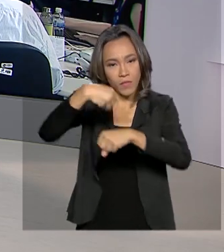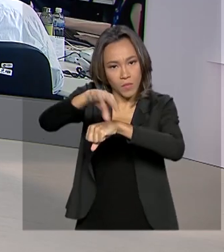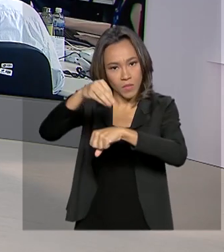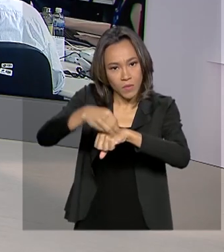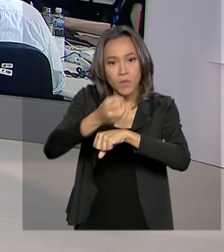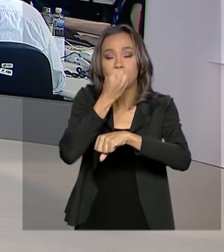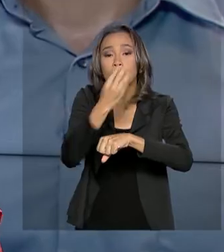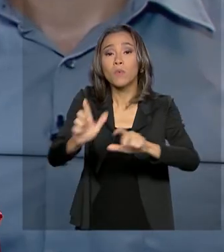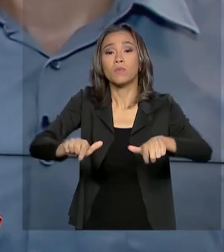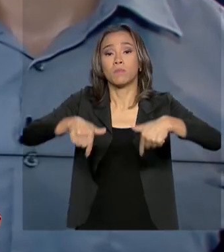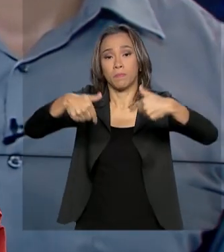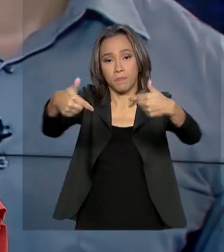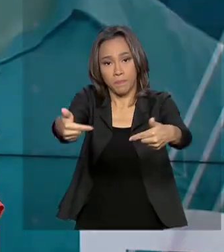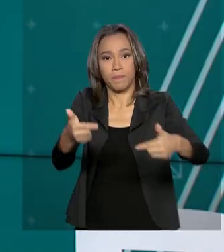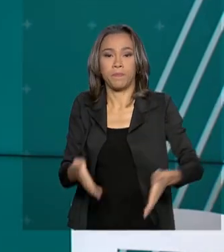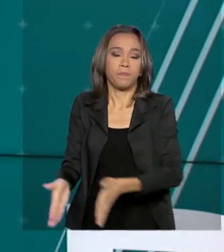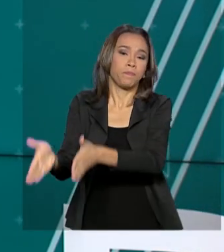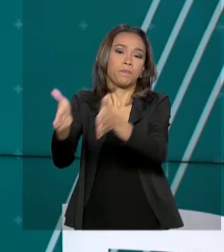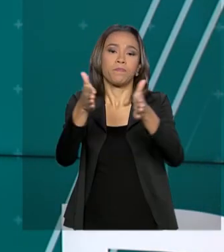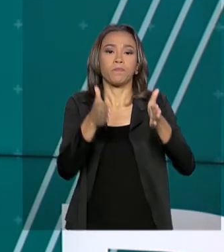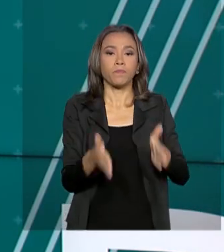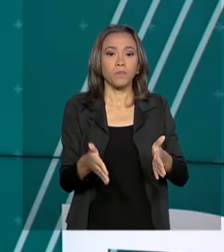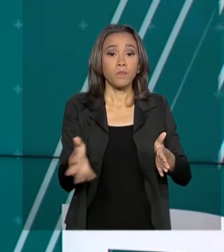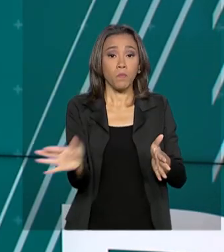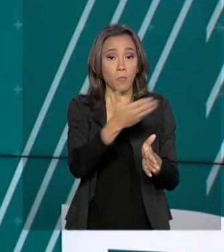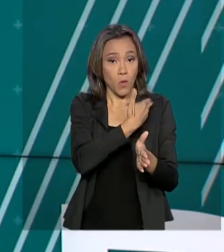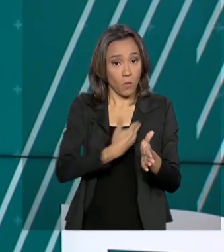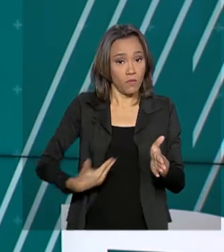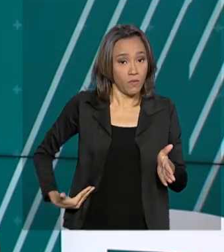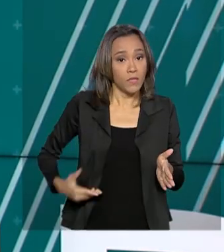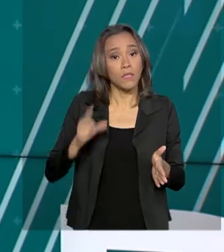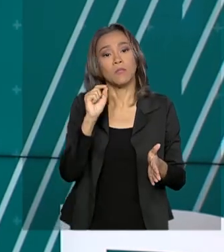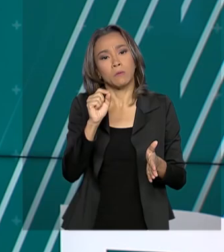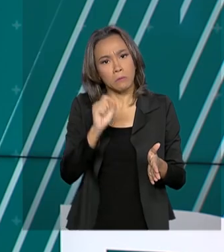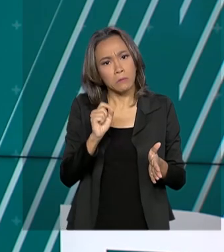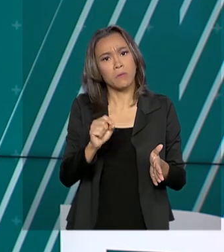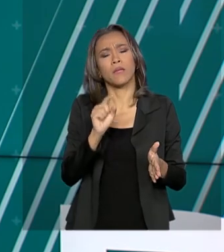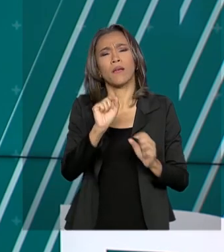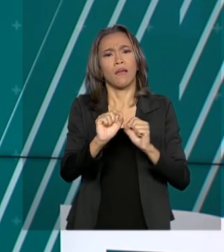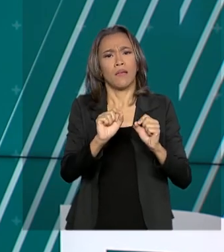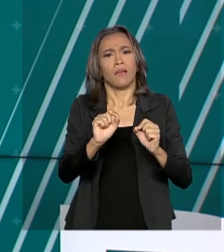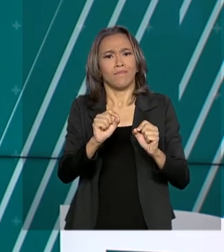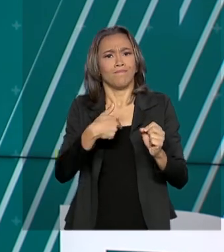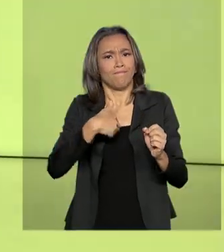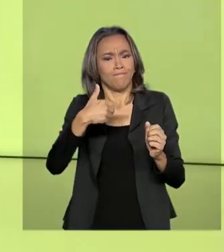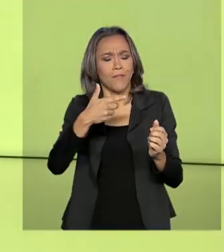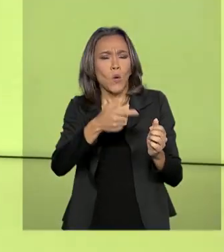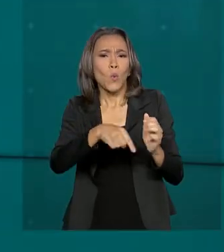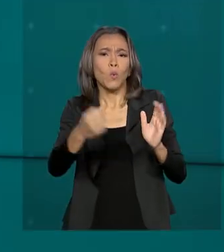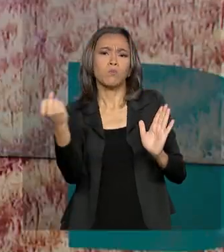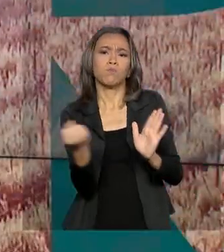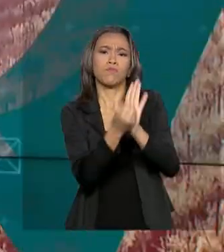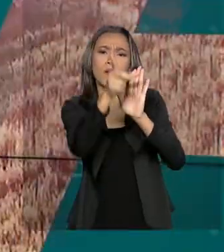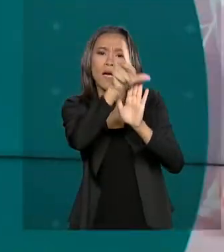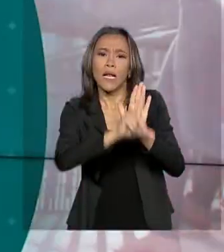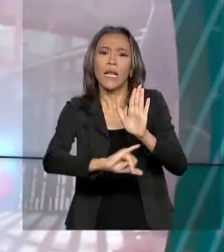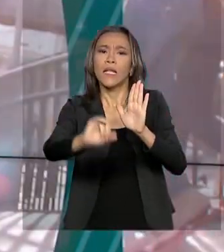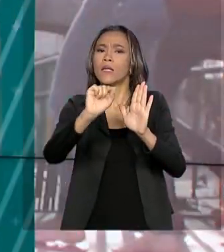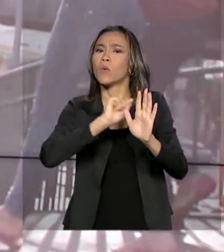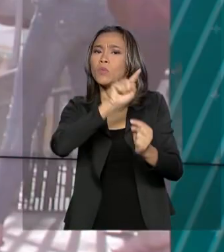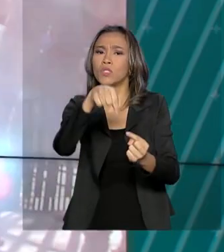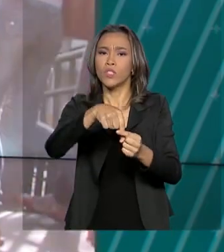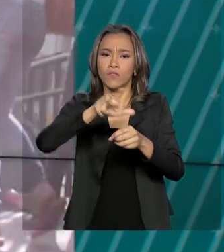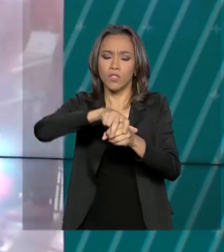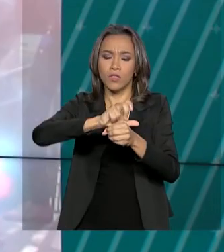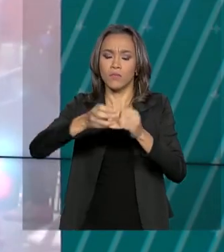Thiago. Bom trabalho para você. O governo aposta no marco legal do saneamento para universalizar os serviços de tratamento